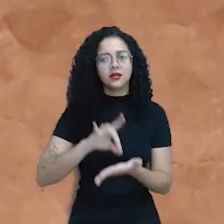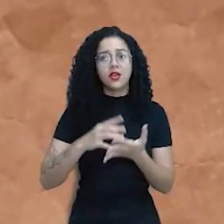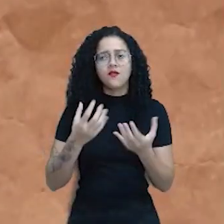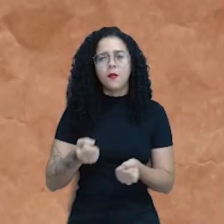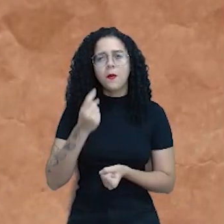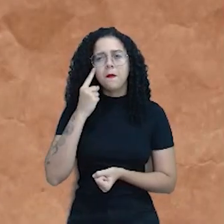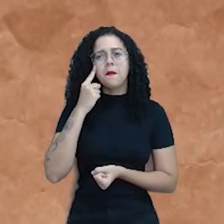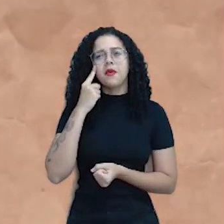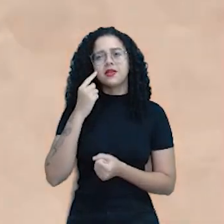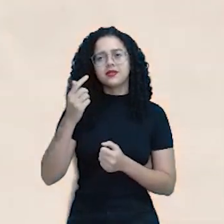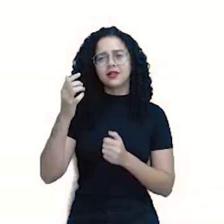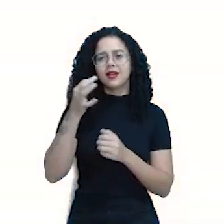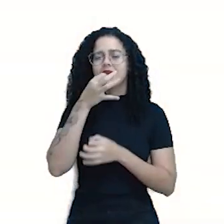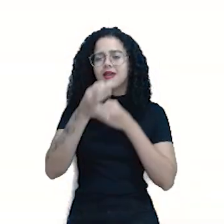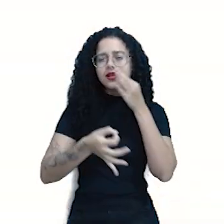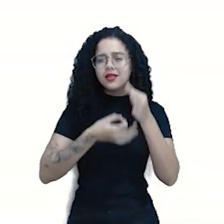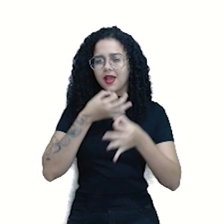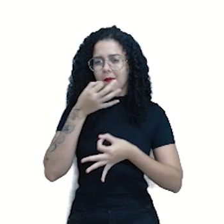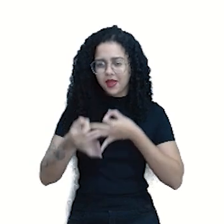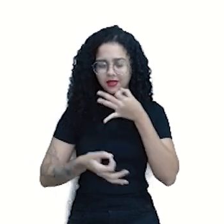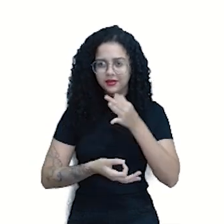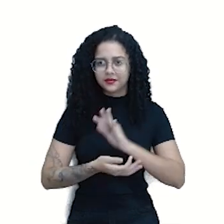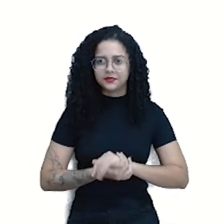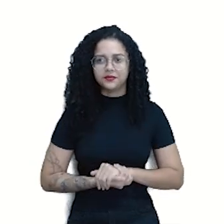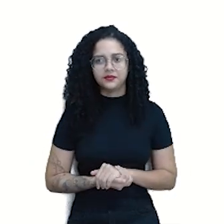pensar criticamente sobre a tecnocracia?